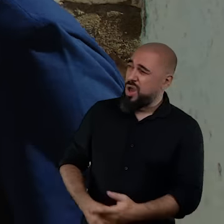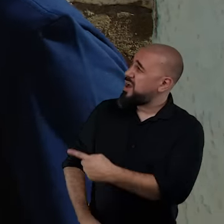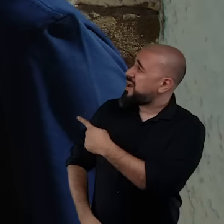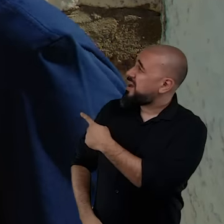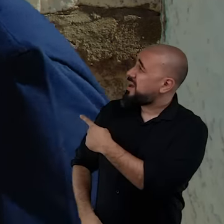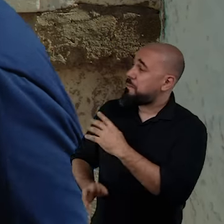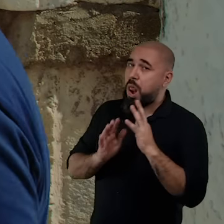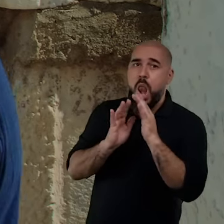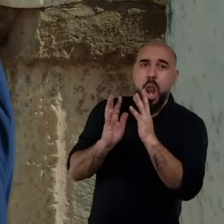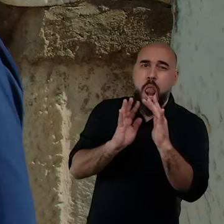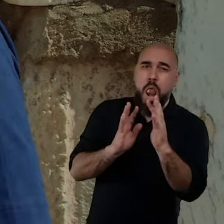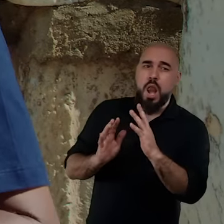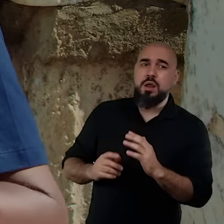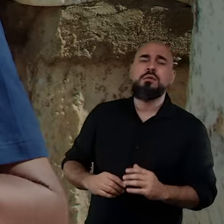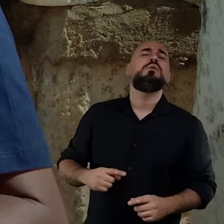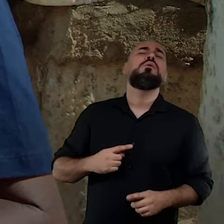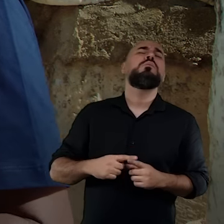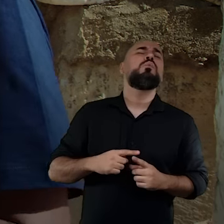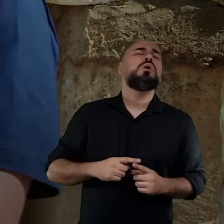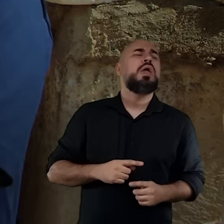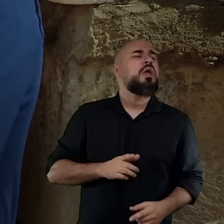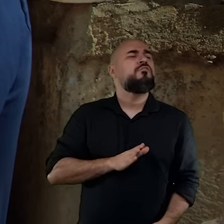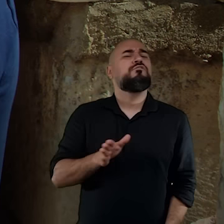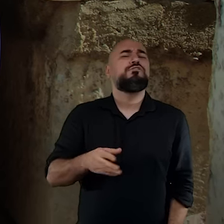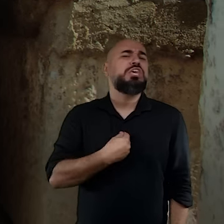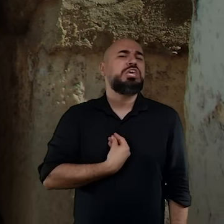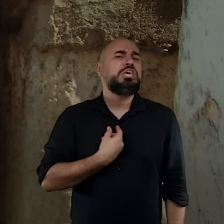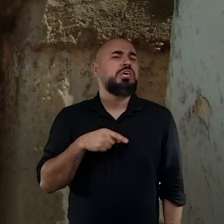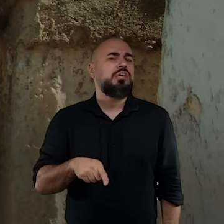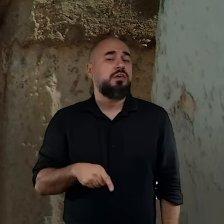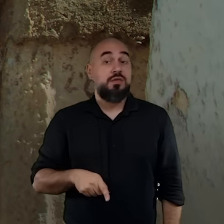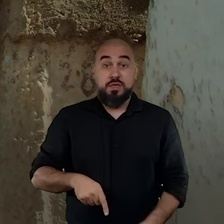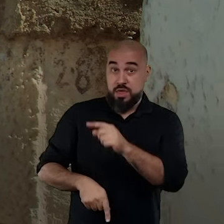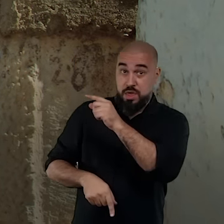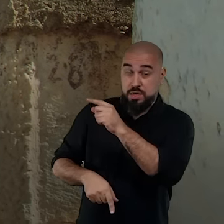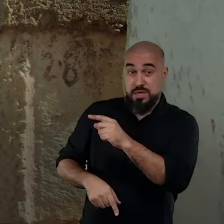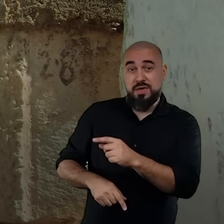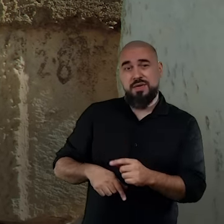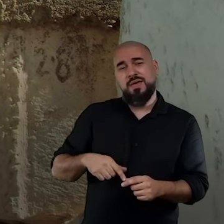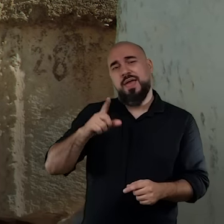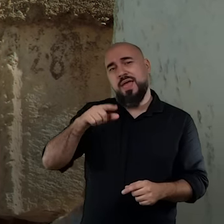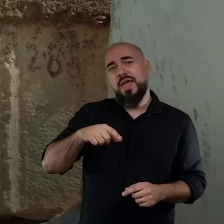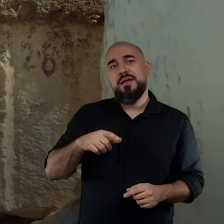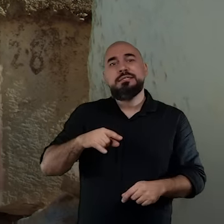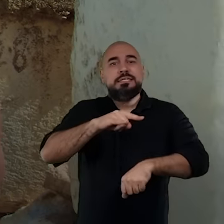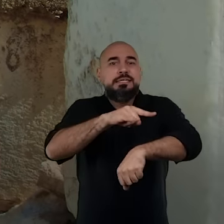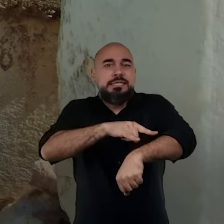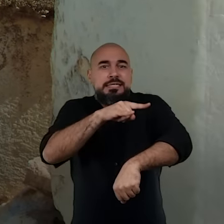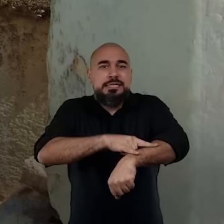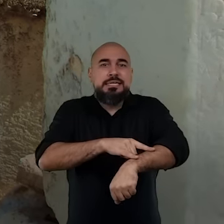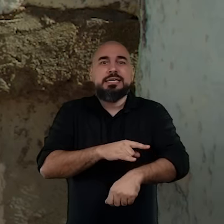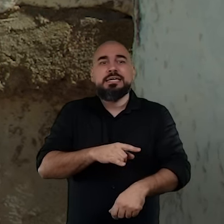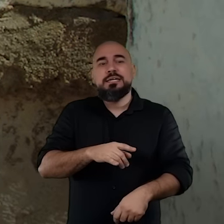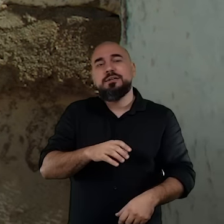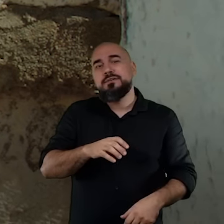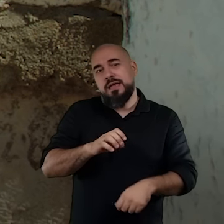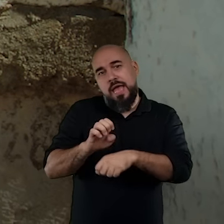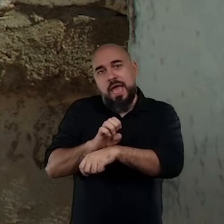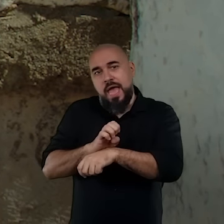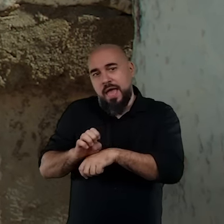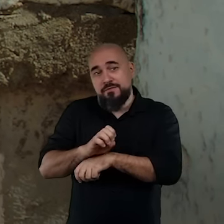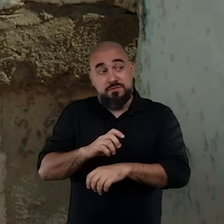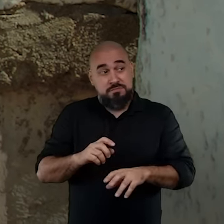Mas por que eu venho nesse lugar e por que ele é tão concorrido? Aqui ficam as ruínas da antiga latrina pública da cidade de Éfeso, e há